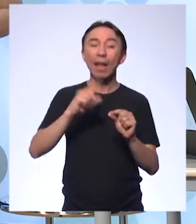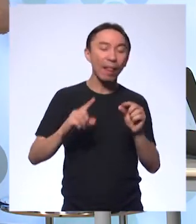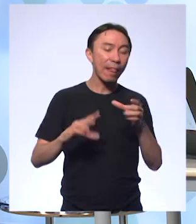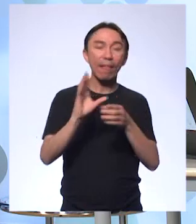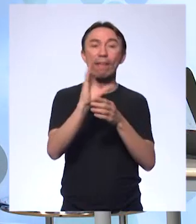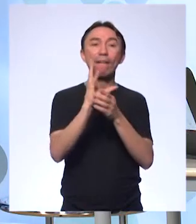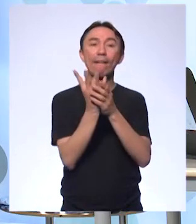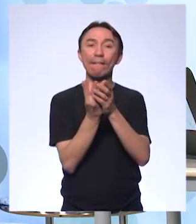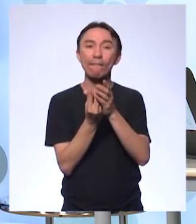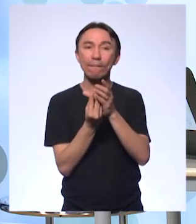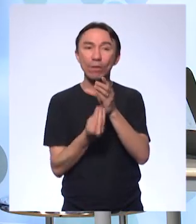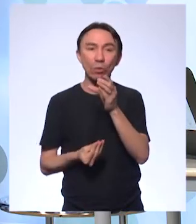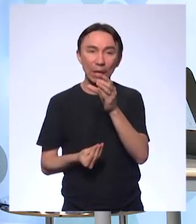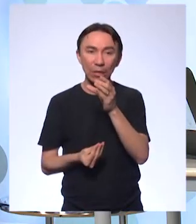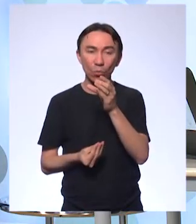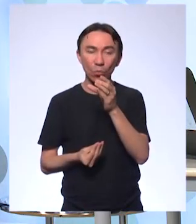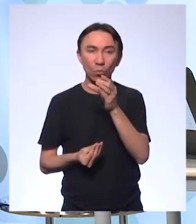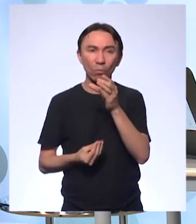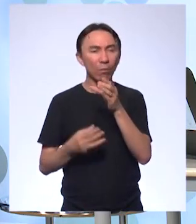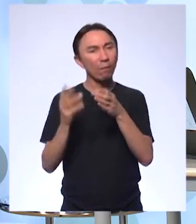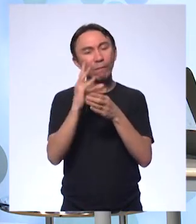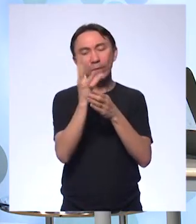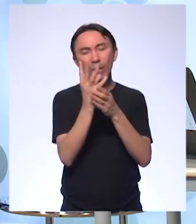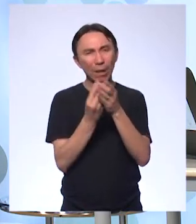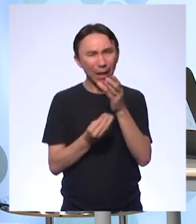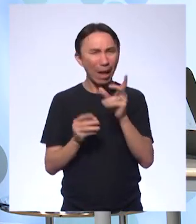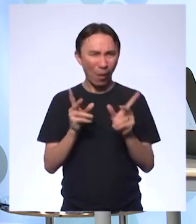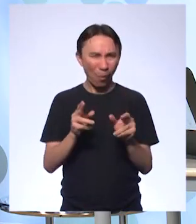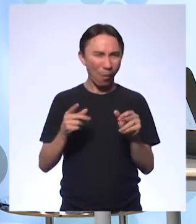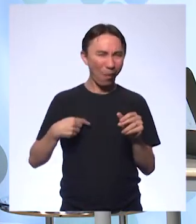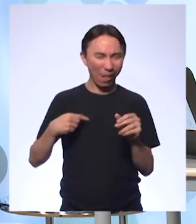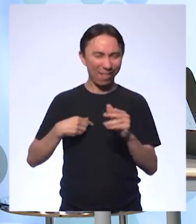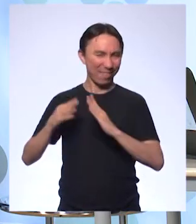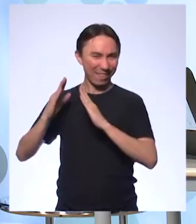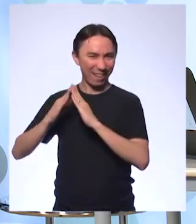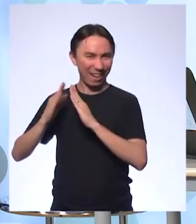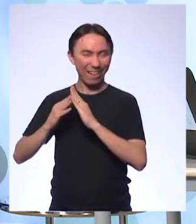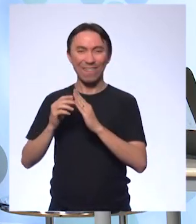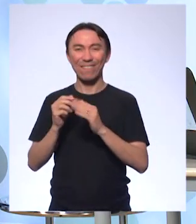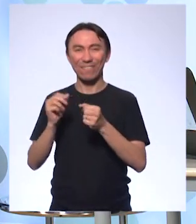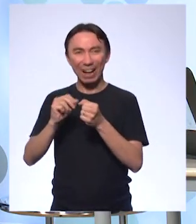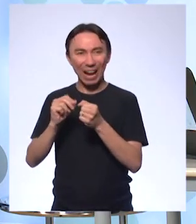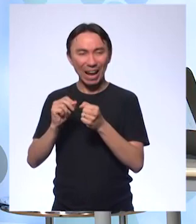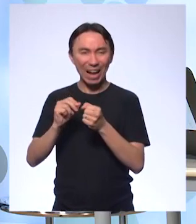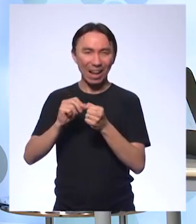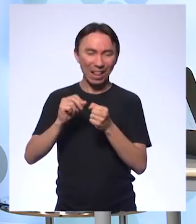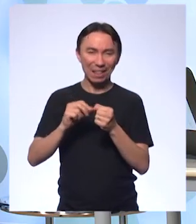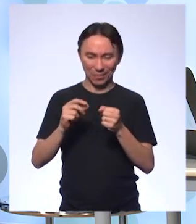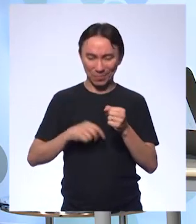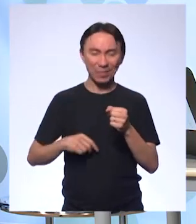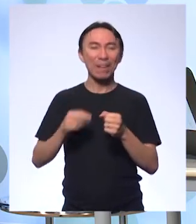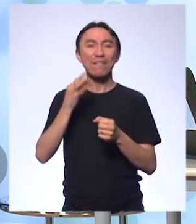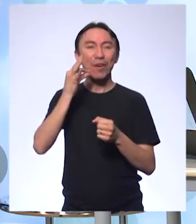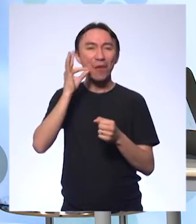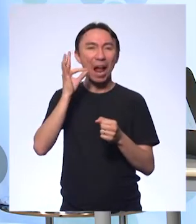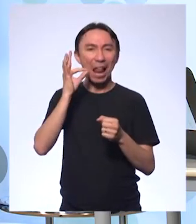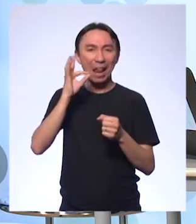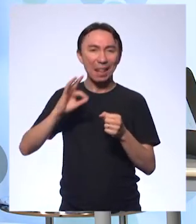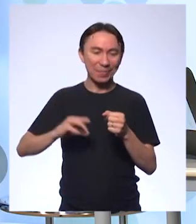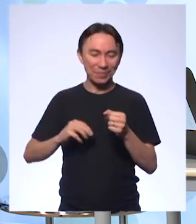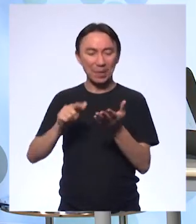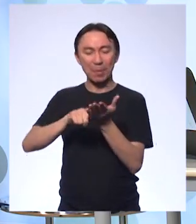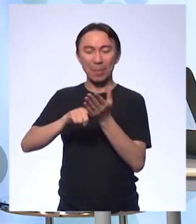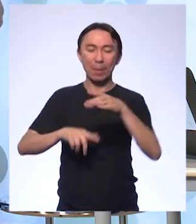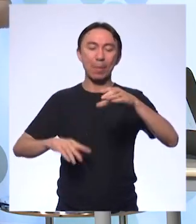tá? Essa filtração não vai ser aquele que nós fazemos lá em casa com papel, né? Põe um cafezinho, não. Essa filtração, quando eu estou falando